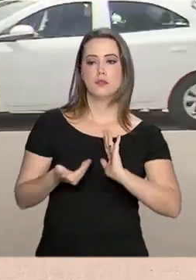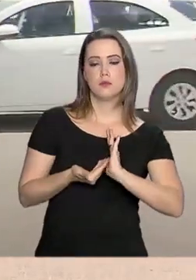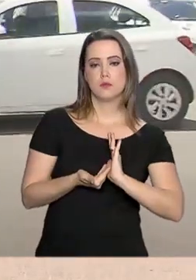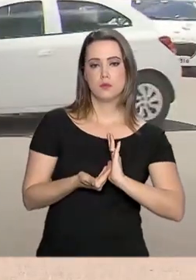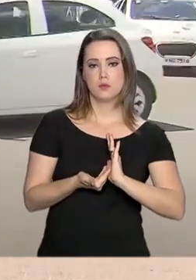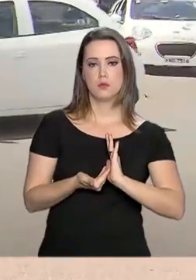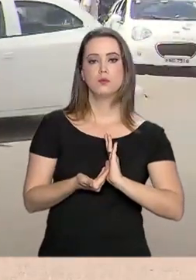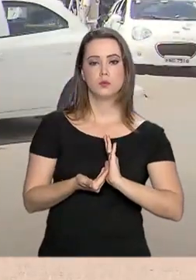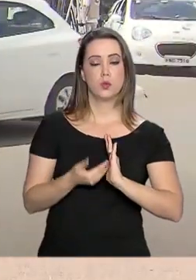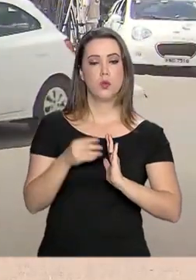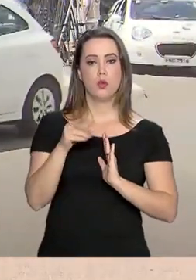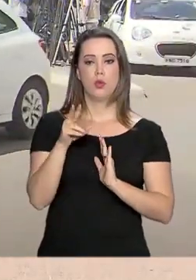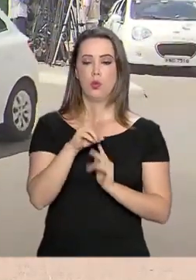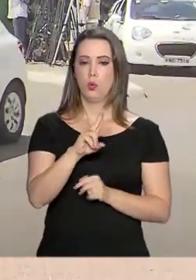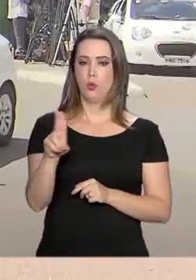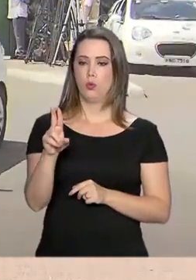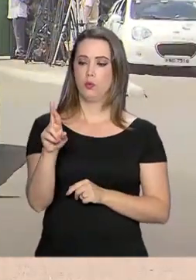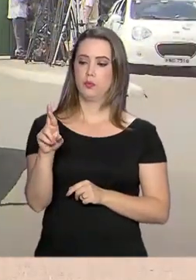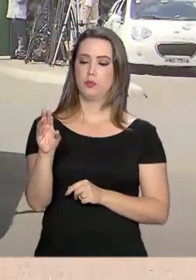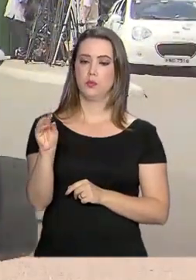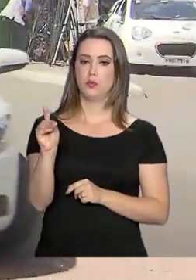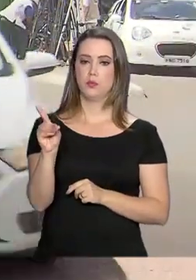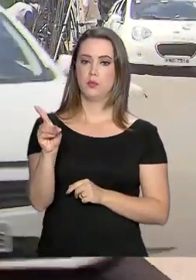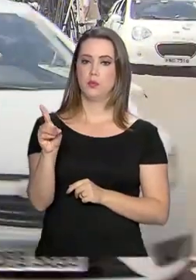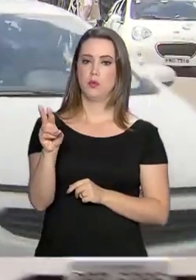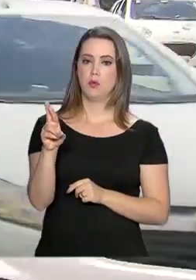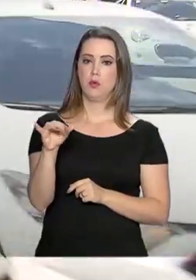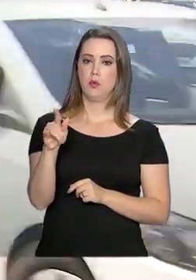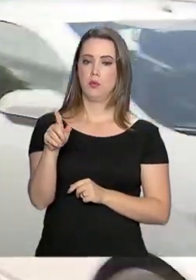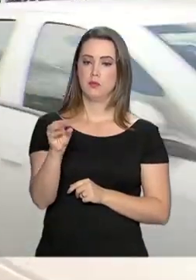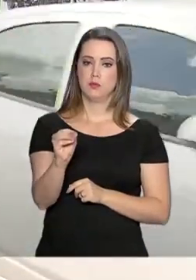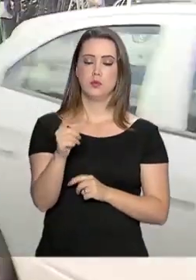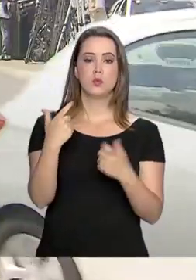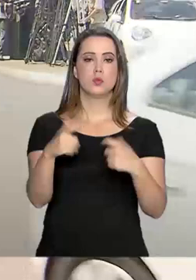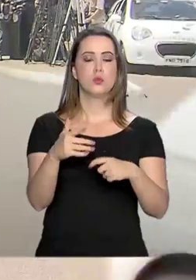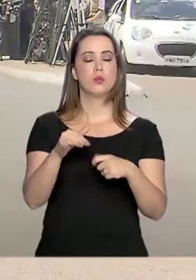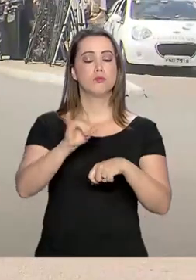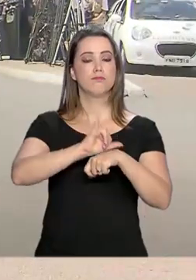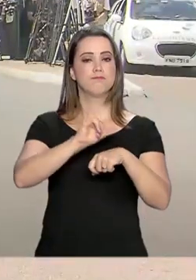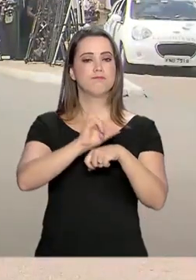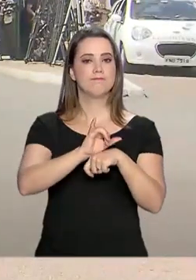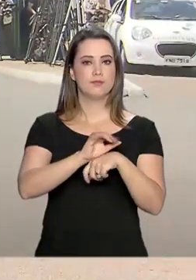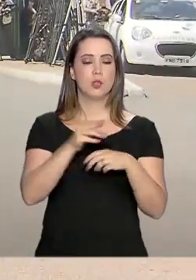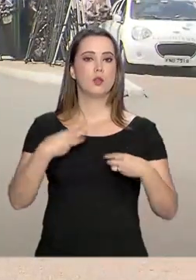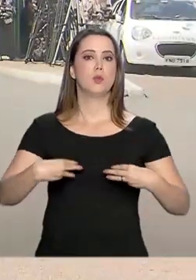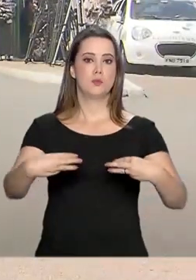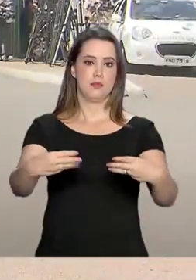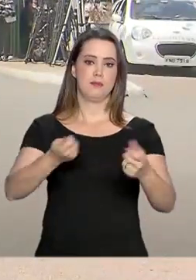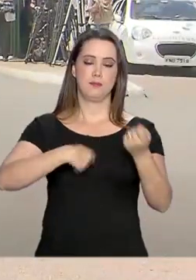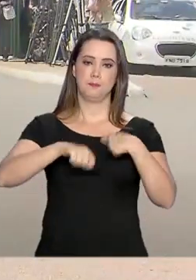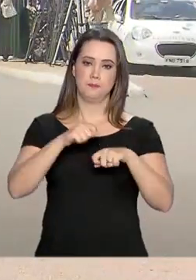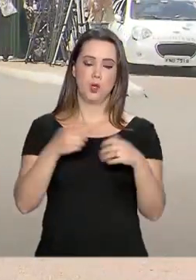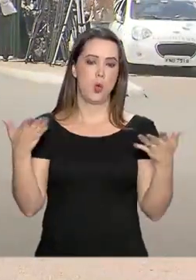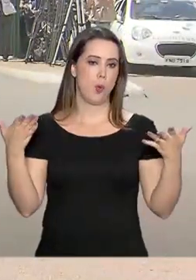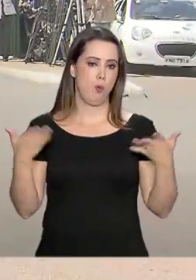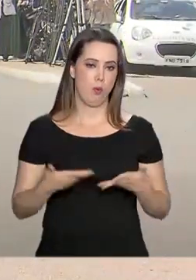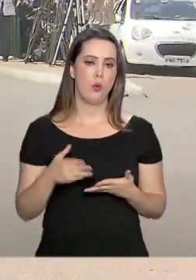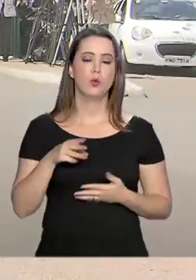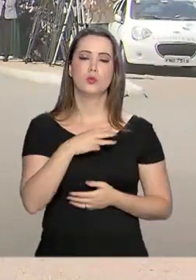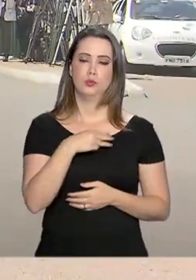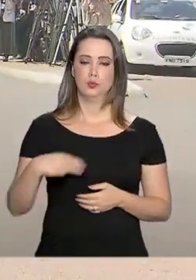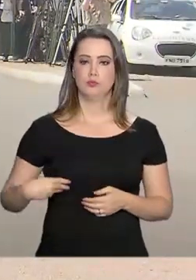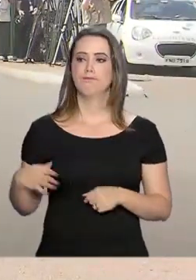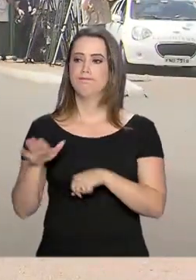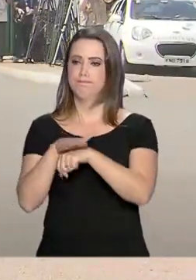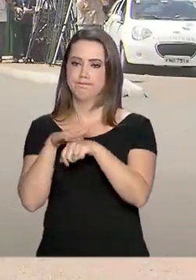dos Deputados, Rodrigo Maia, lá na sede do Ministério da Economia. Bom, e hoje o ministro já falou